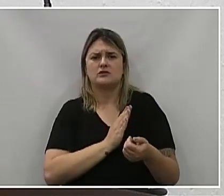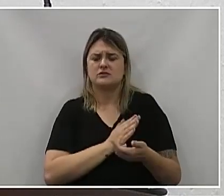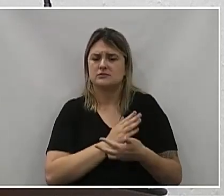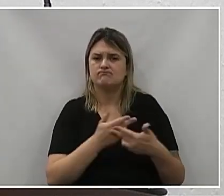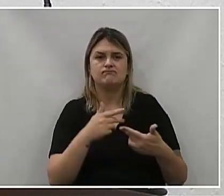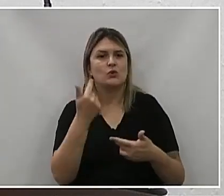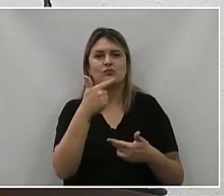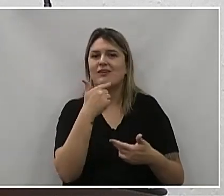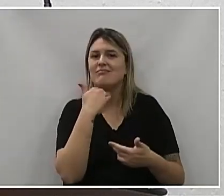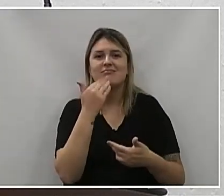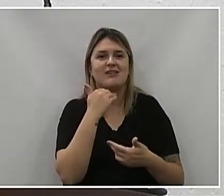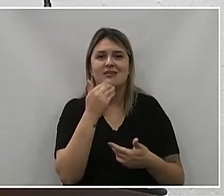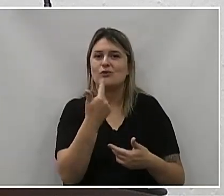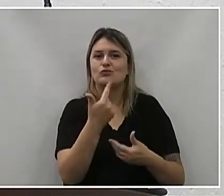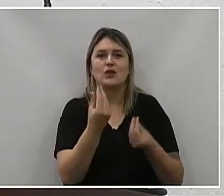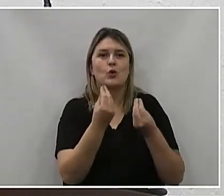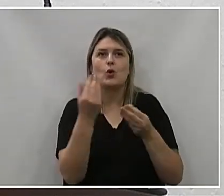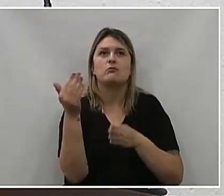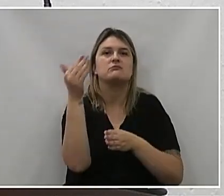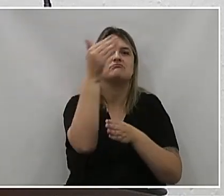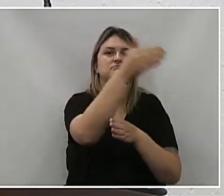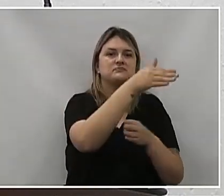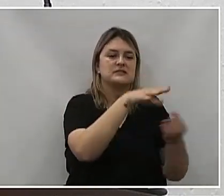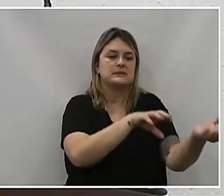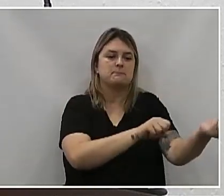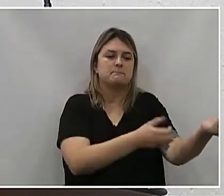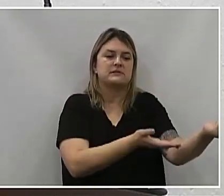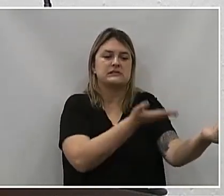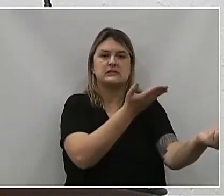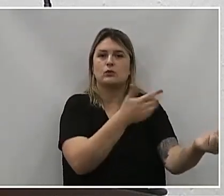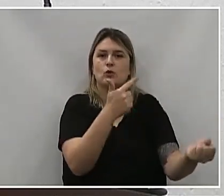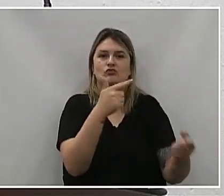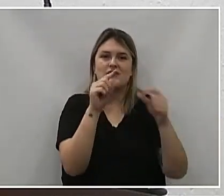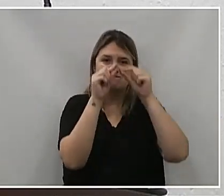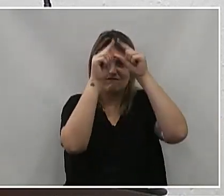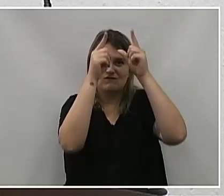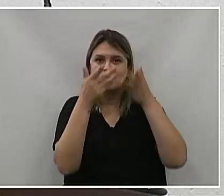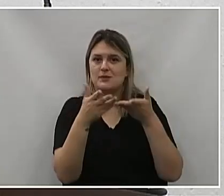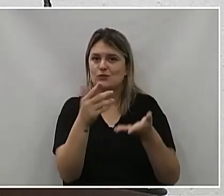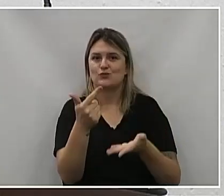coisa, não tem nem como ir num posto lá para tirar a pressão arterial, porque não tem enfermeiro.